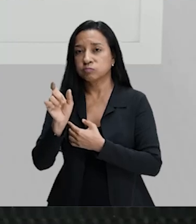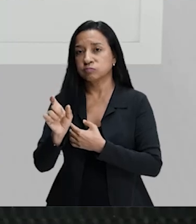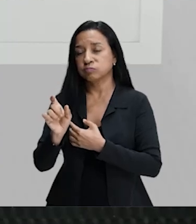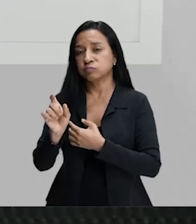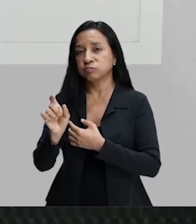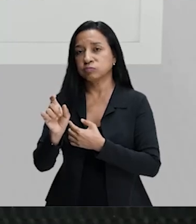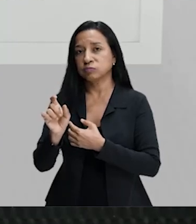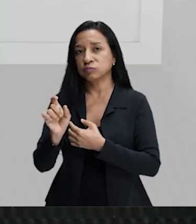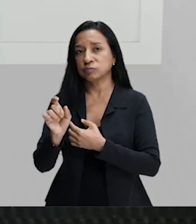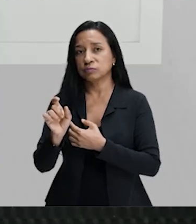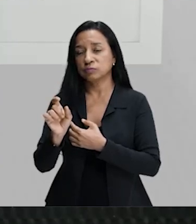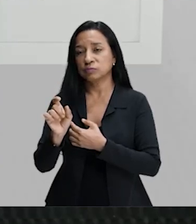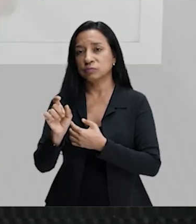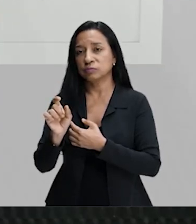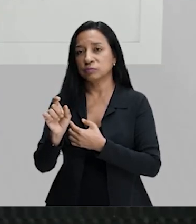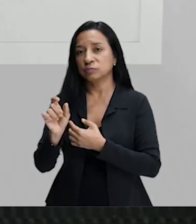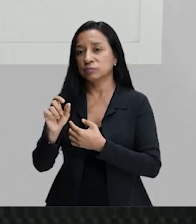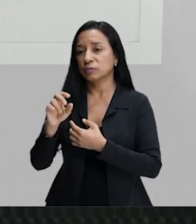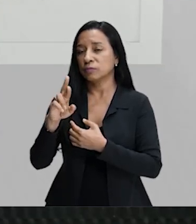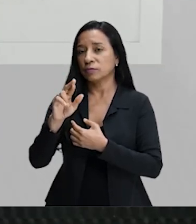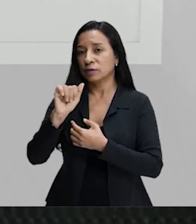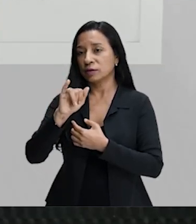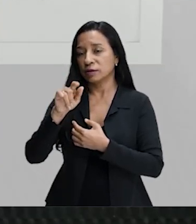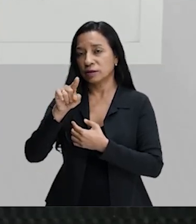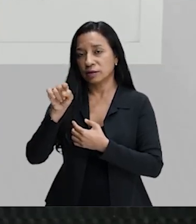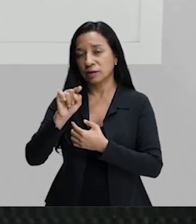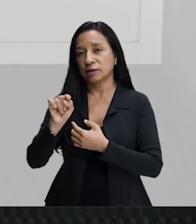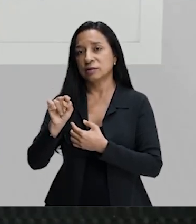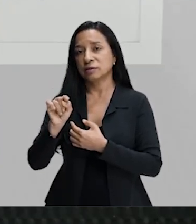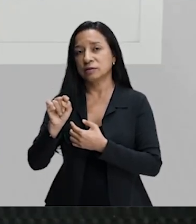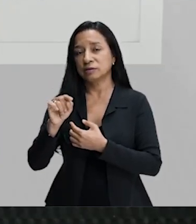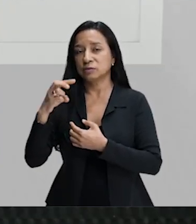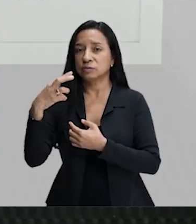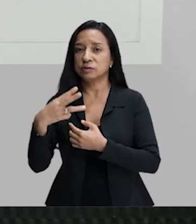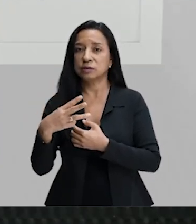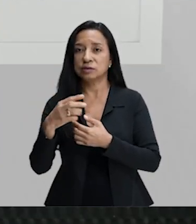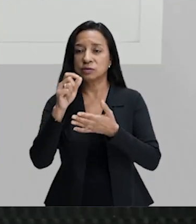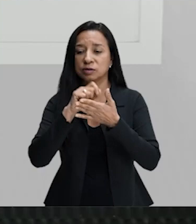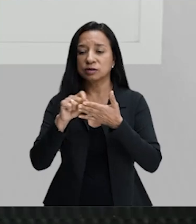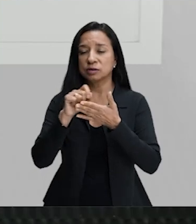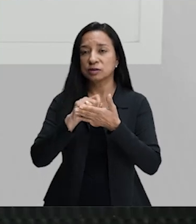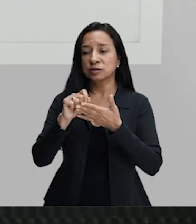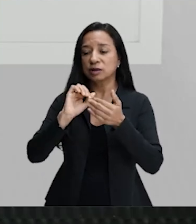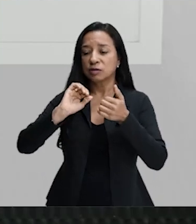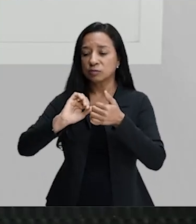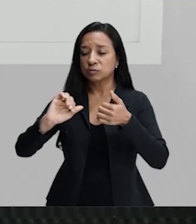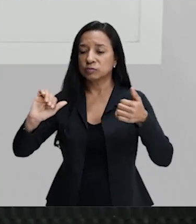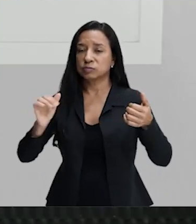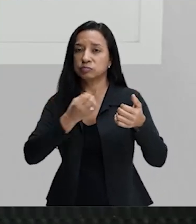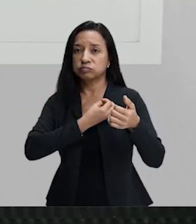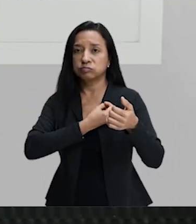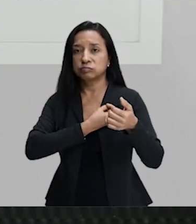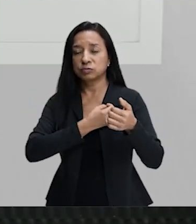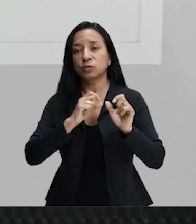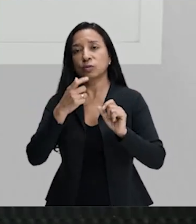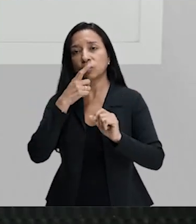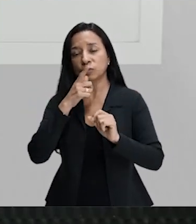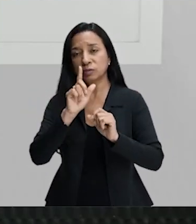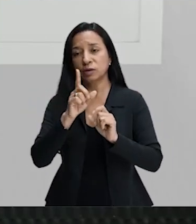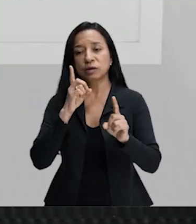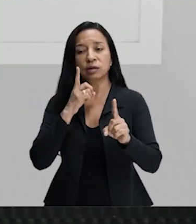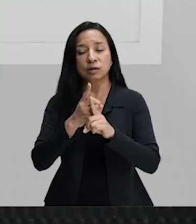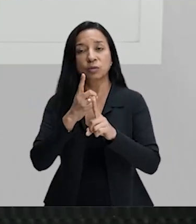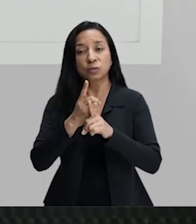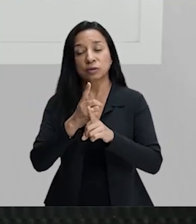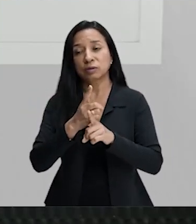é justamente a raiz da equação. Então, quando você escreve na forma decomposta, você consegue encontrar as